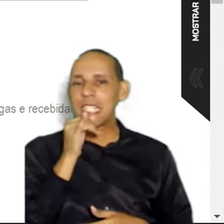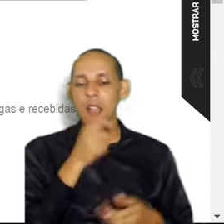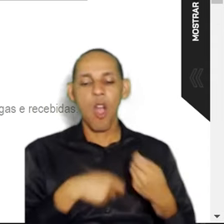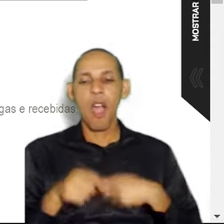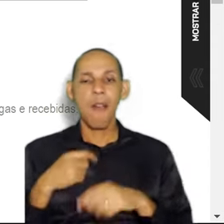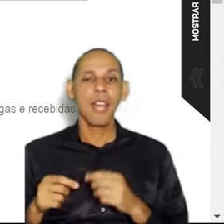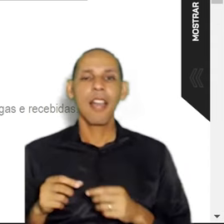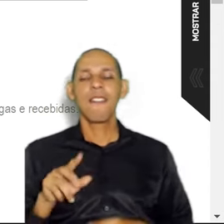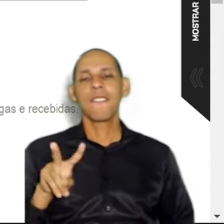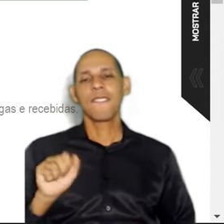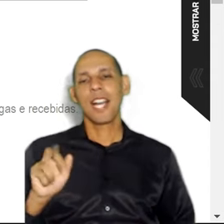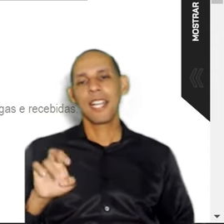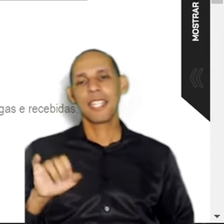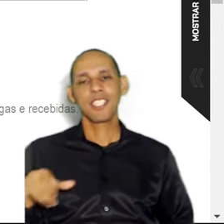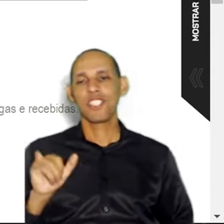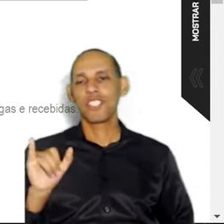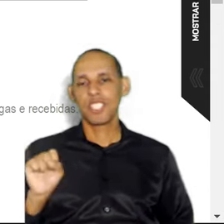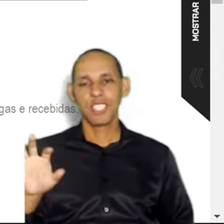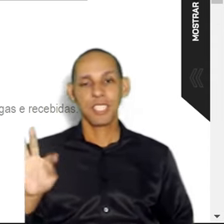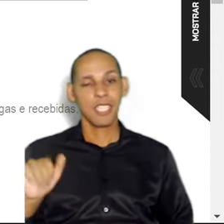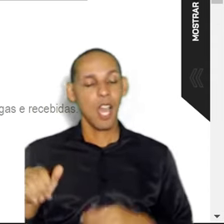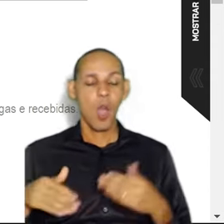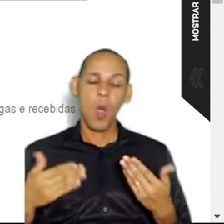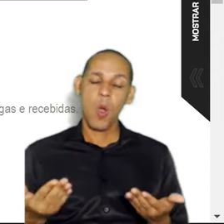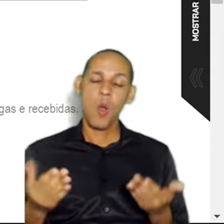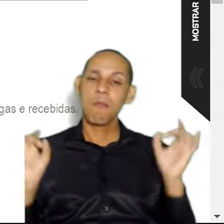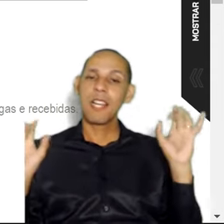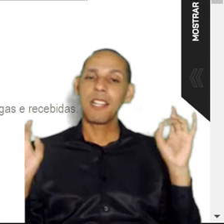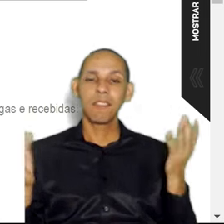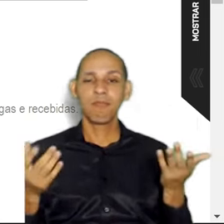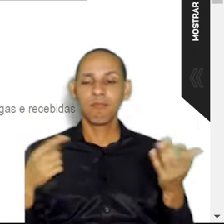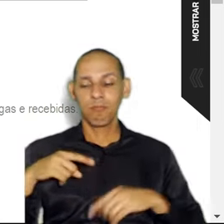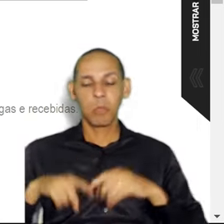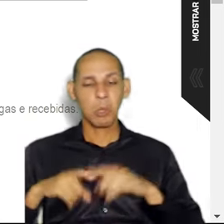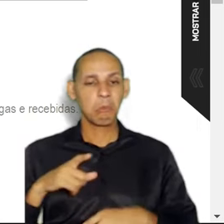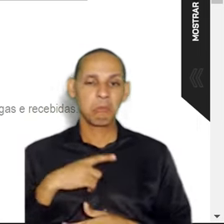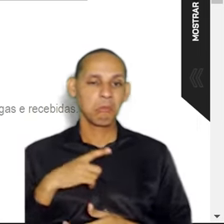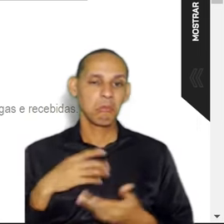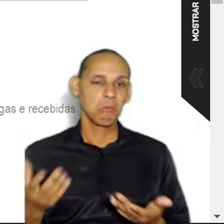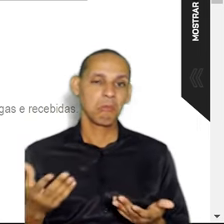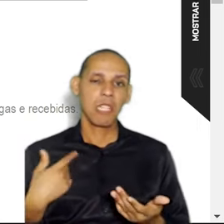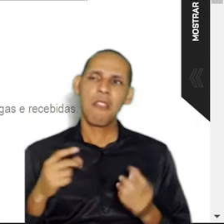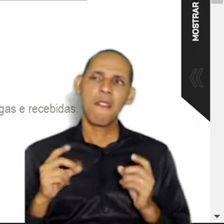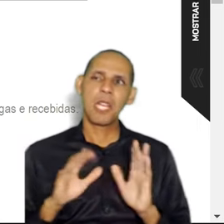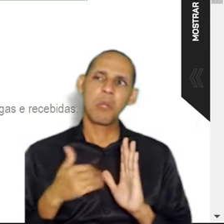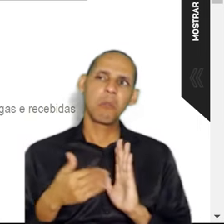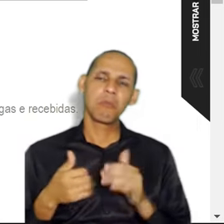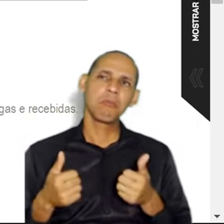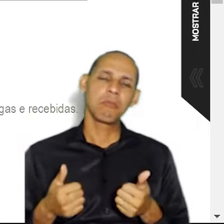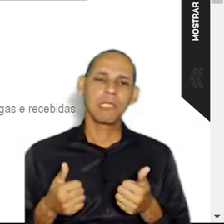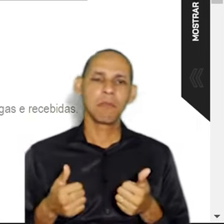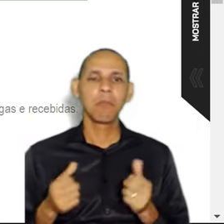varegista ou especializado Ou seja eu vendo meus produtos são produtos específicos eu não vendo de tudo Ah mas eu vendo de